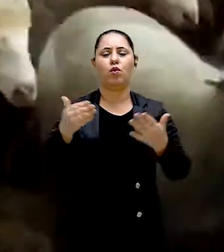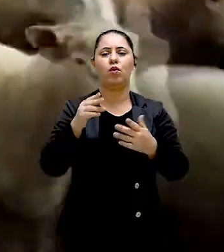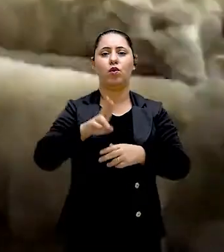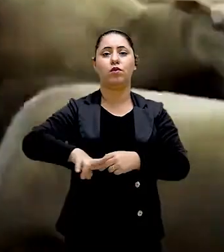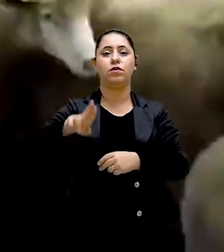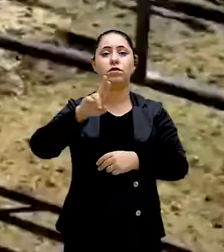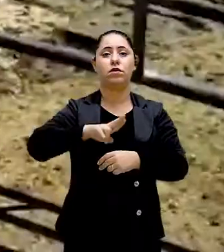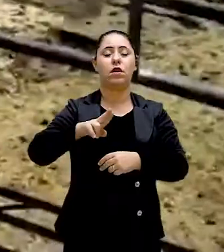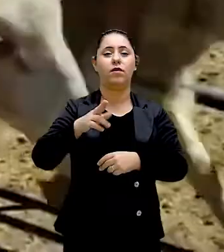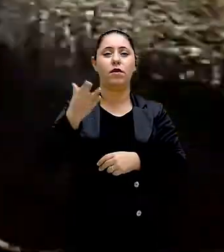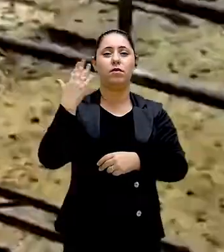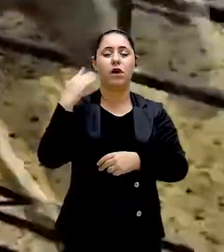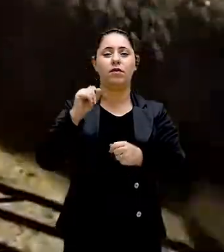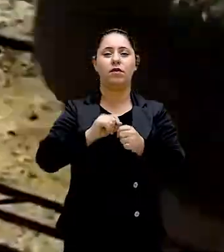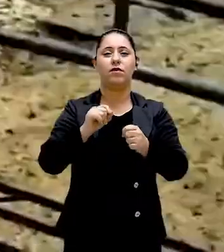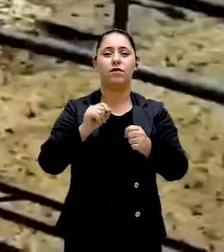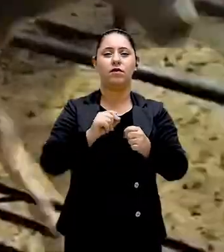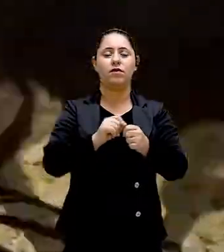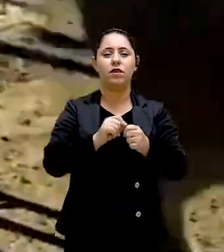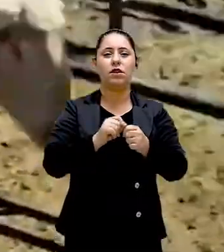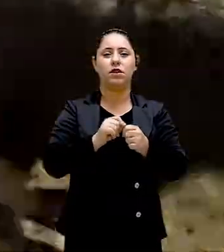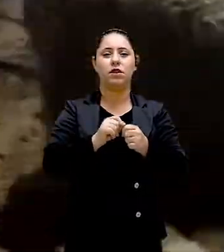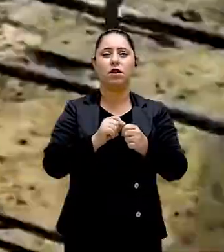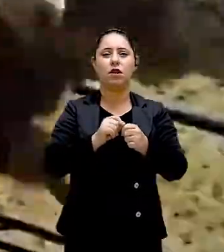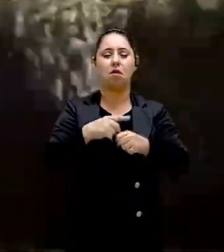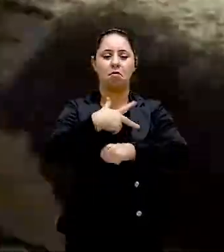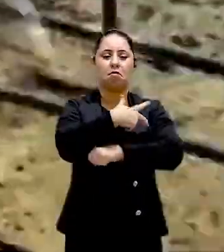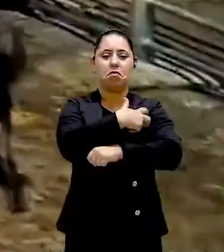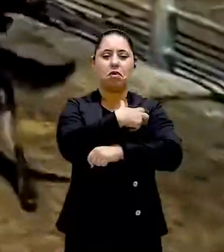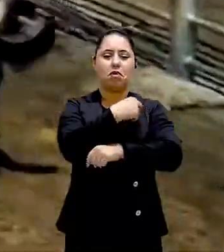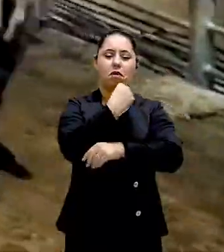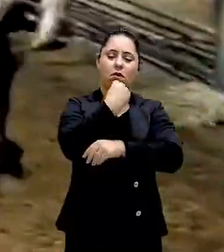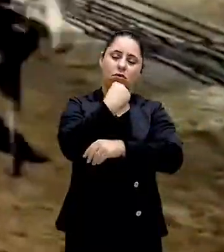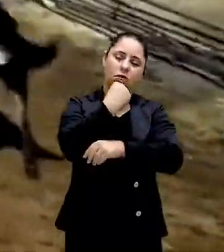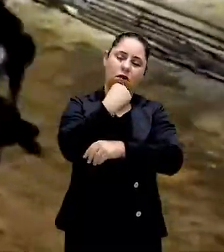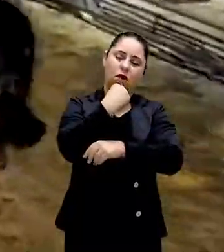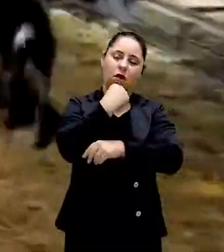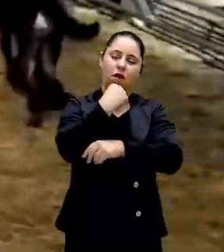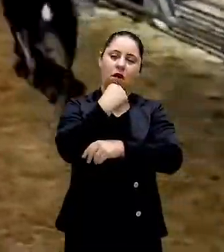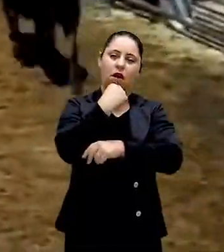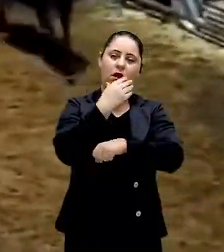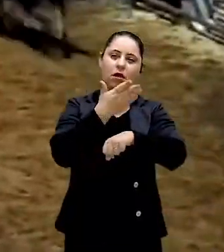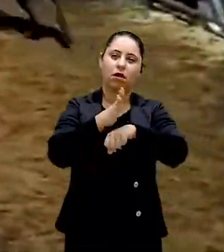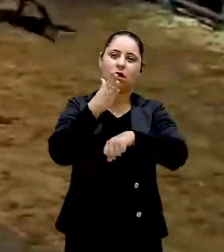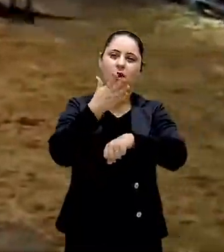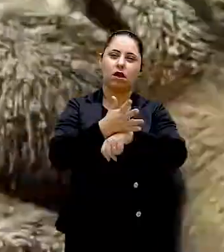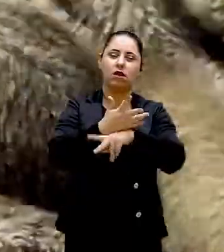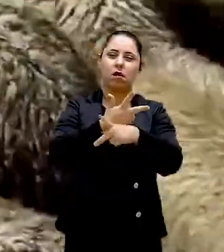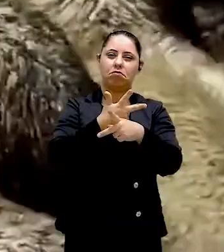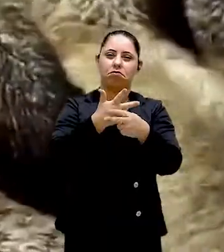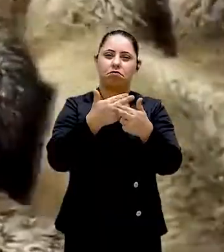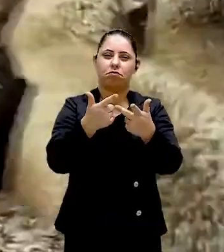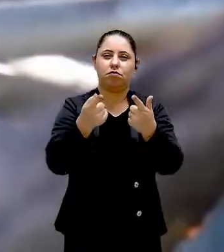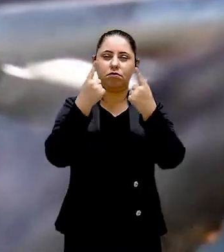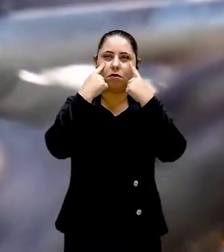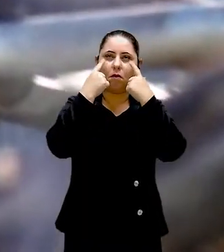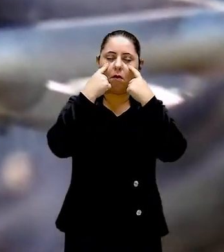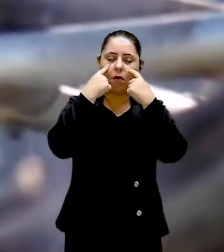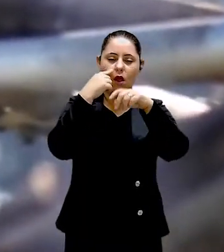imobilizar animais durante várias horas ou até vários dias e testar produtos nos seus olhos, na sua pele,